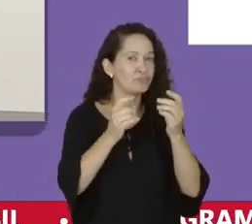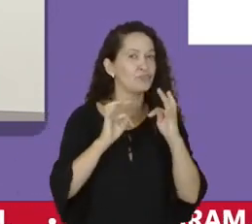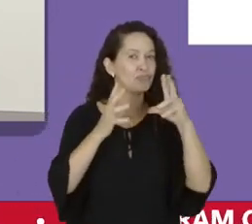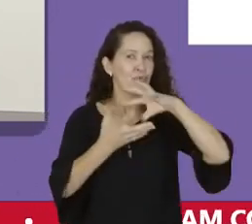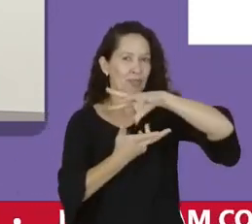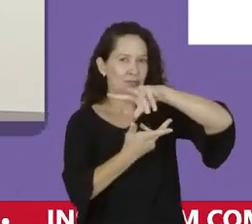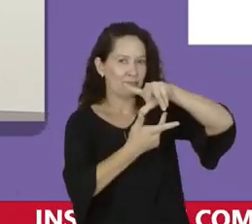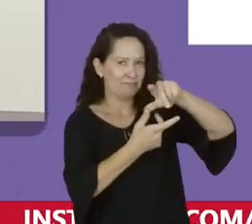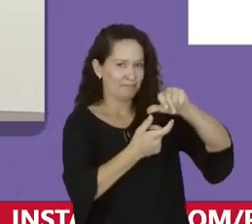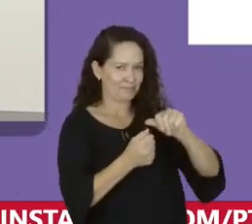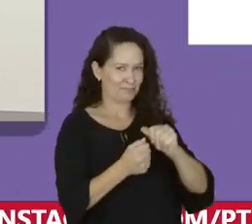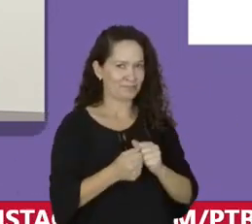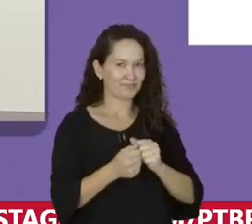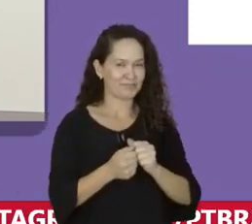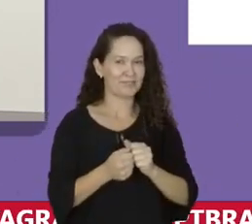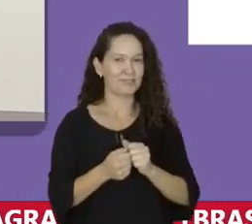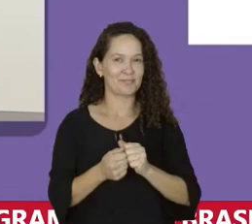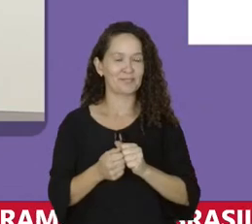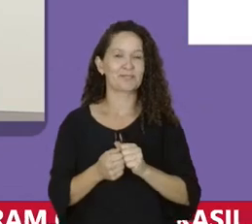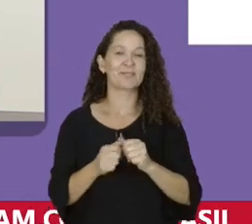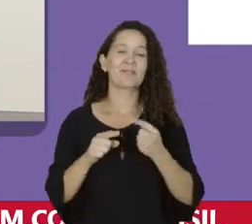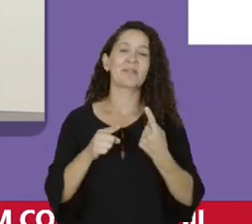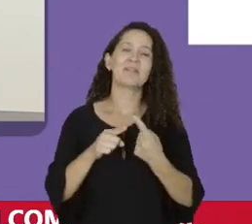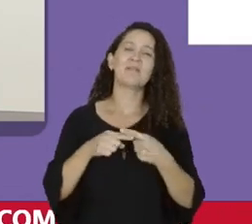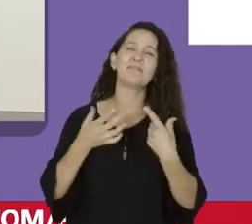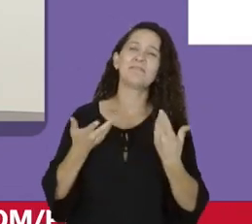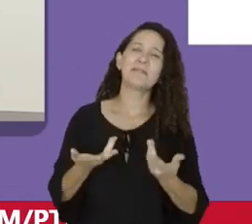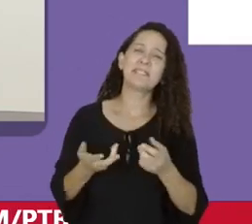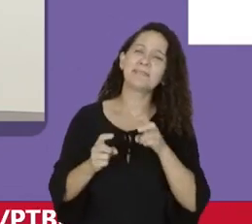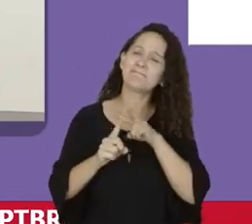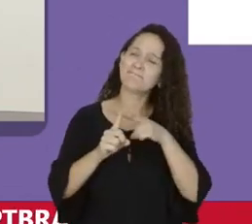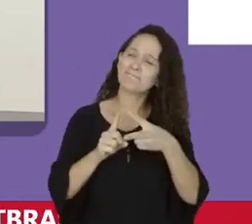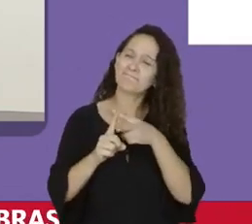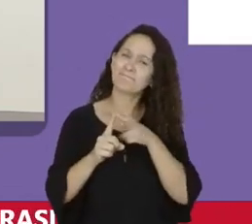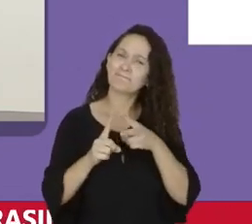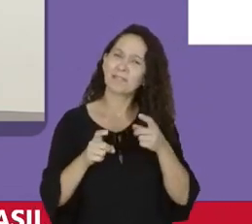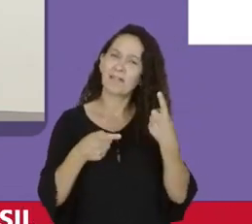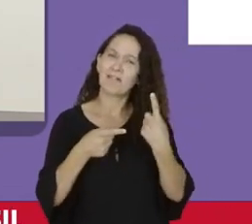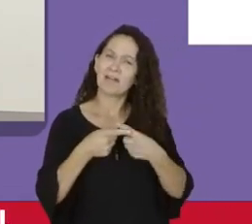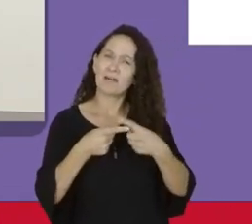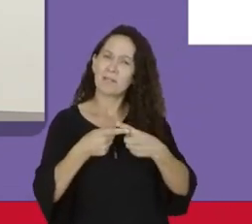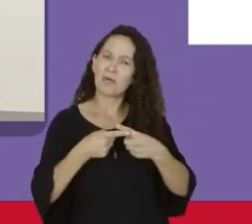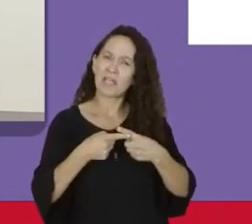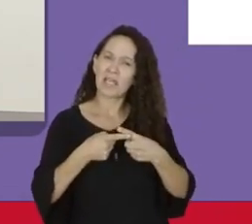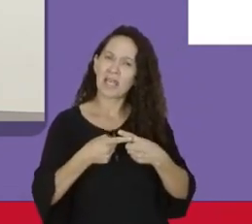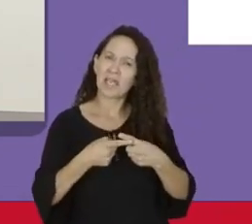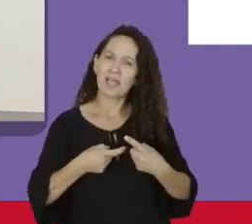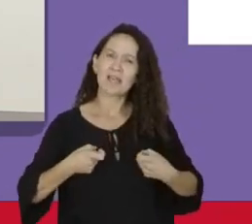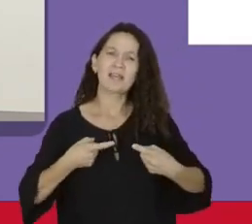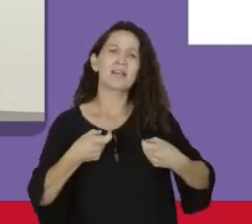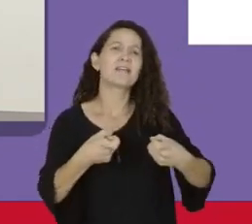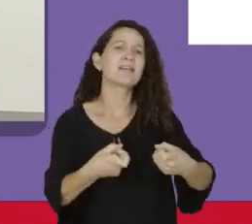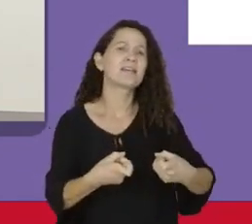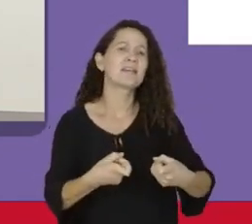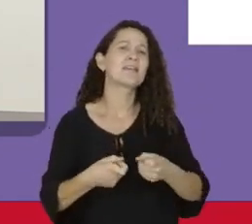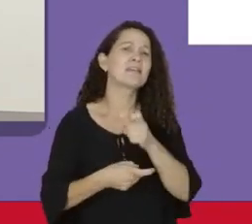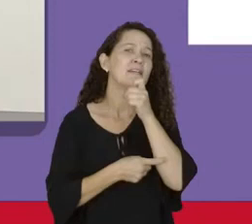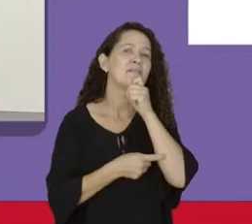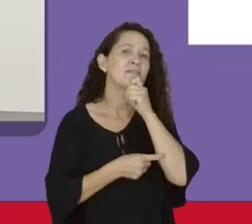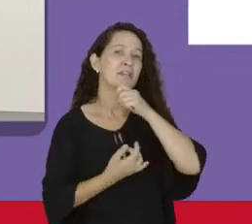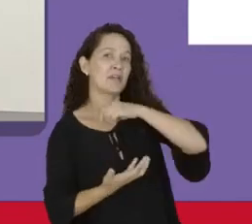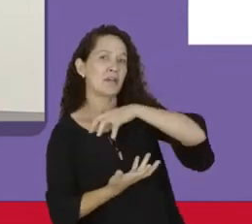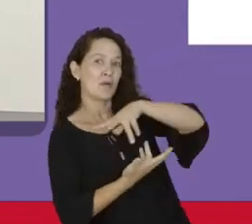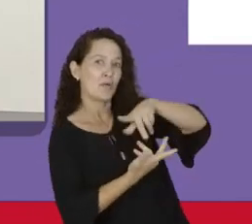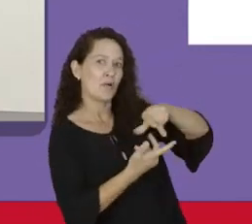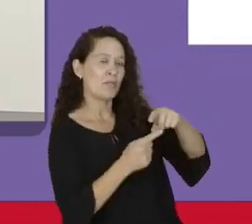o planeta. E no que consiste a percepção da Guerra Fria? Primeiro, de que ela é global, e segundo, de que ela é